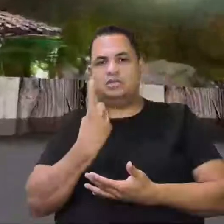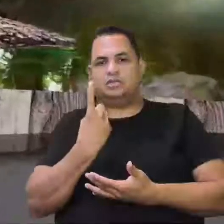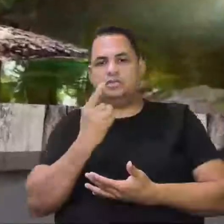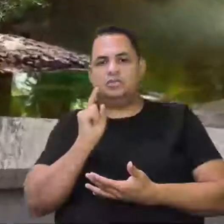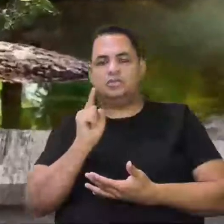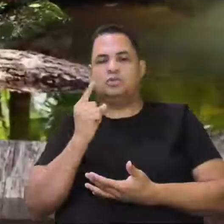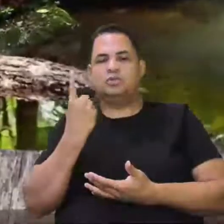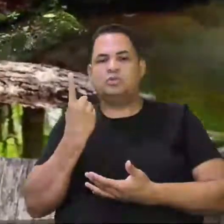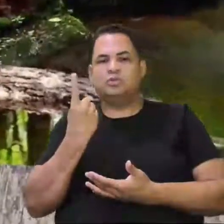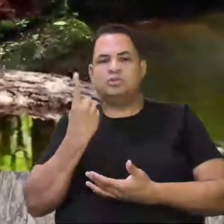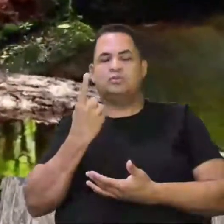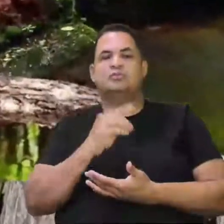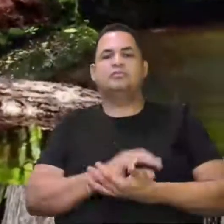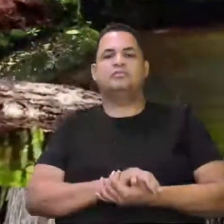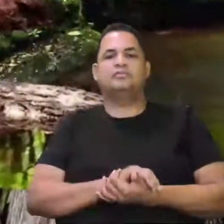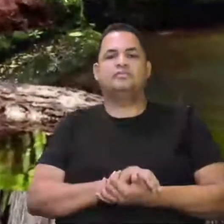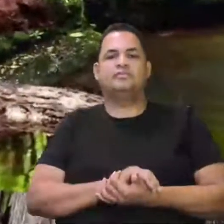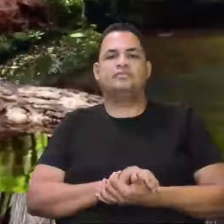51.1.